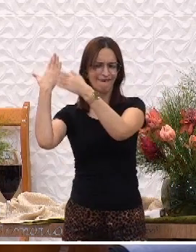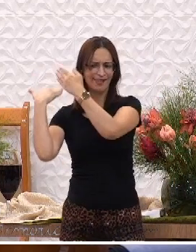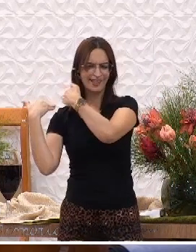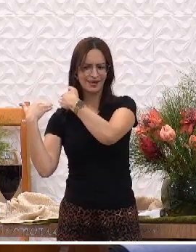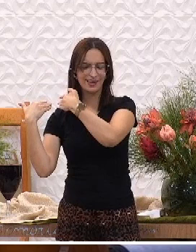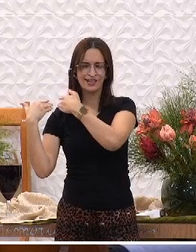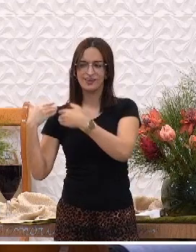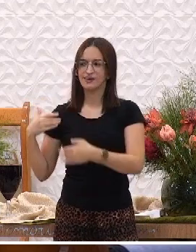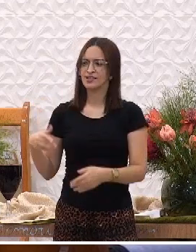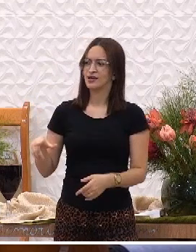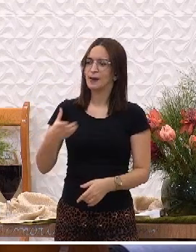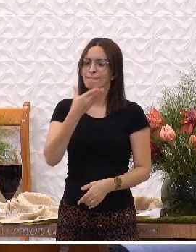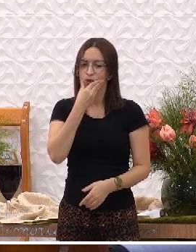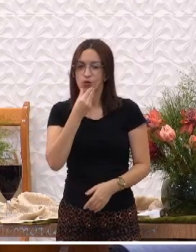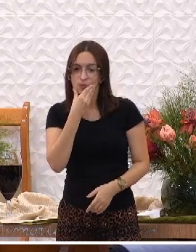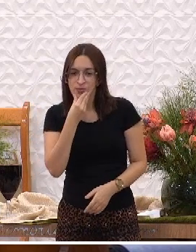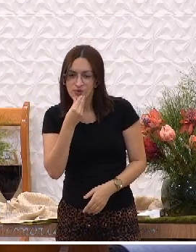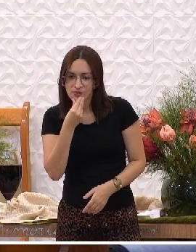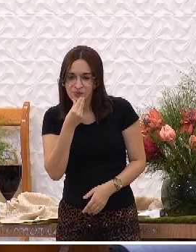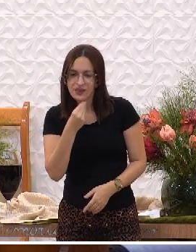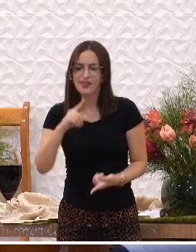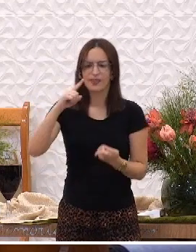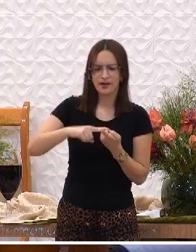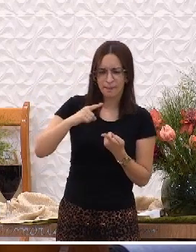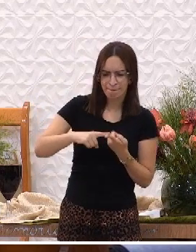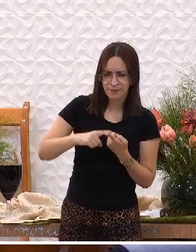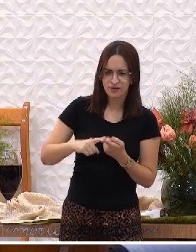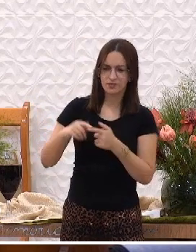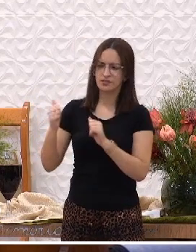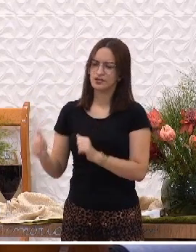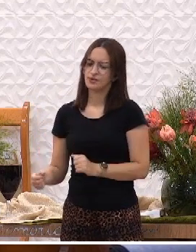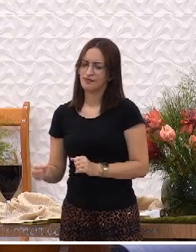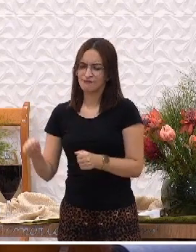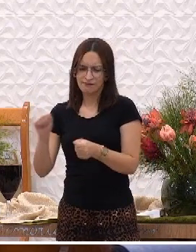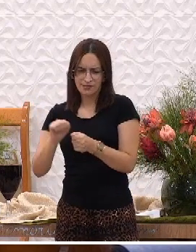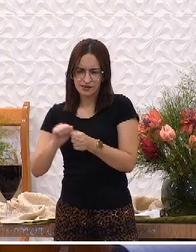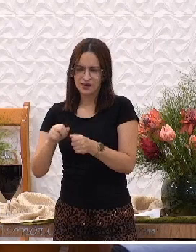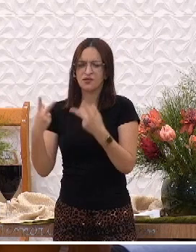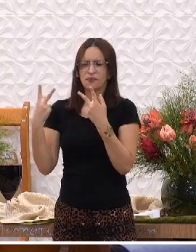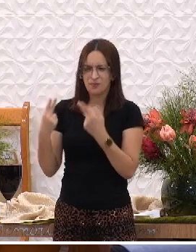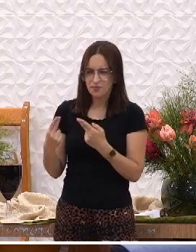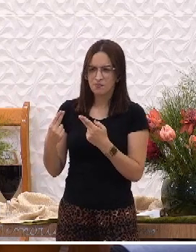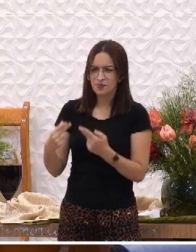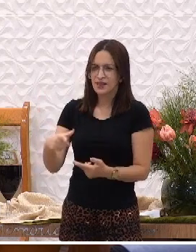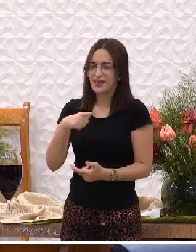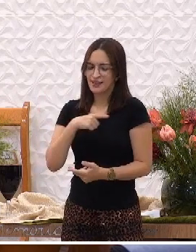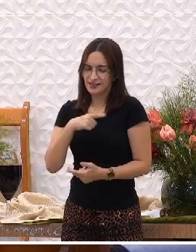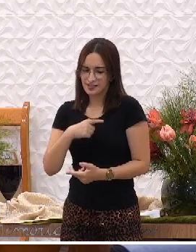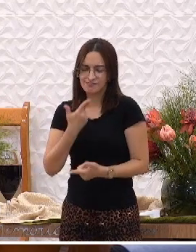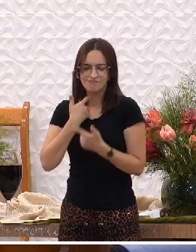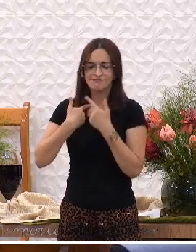esse ID. Pessoas cheias do Espírito Santo tinham esse desejo para espalhar